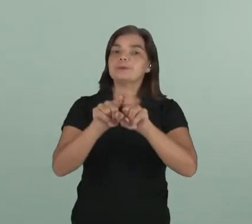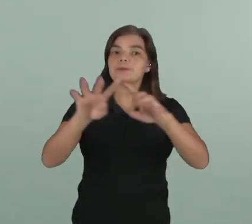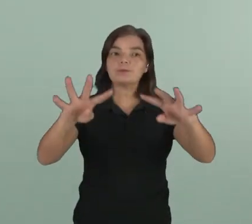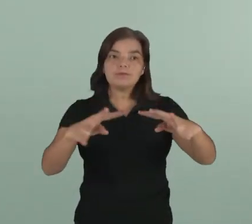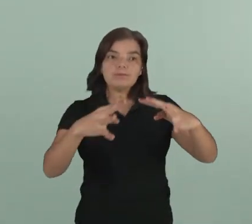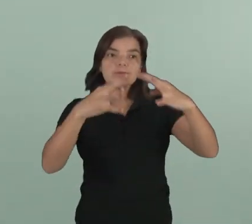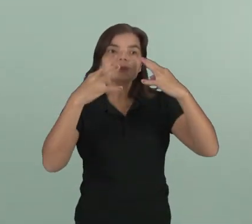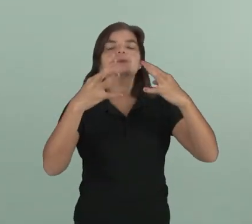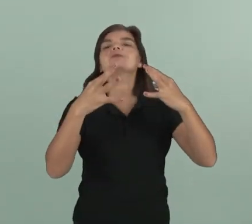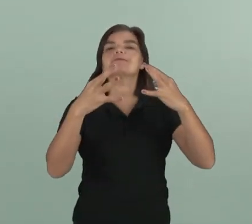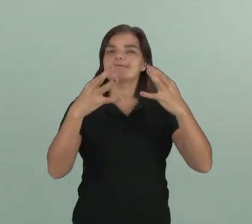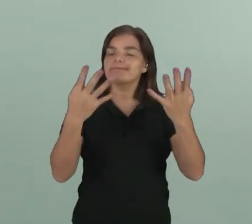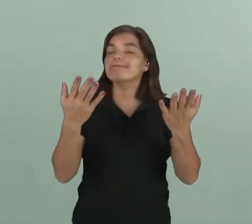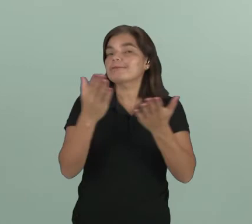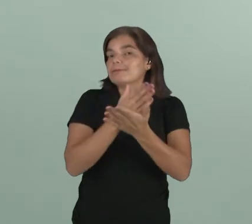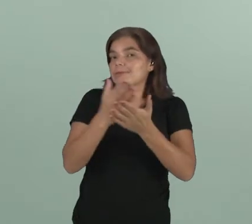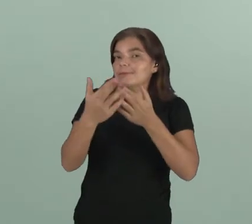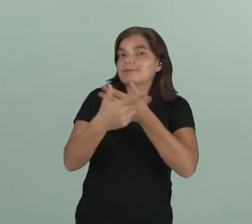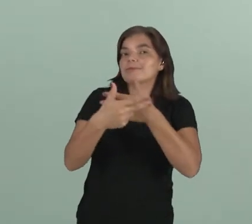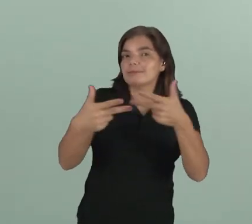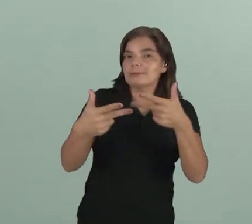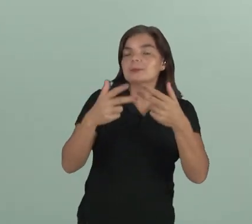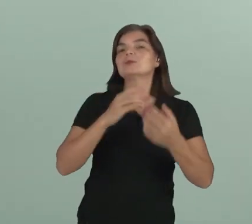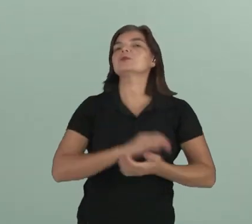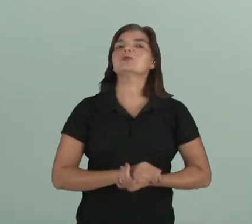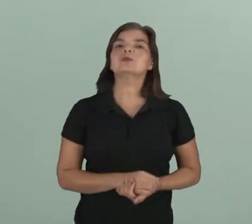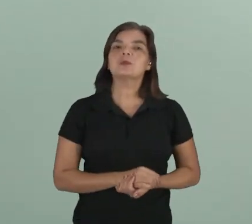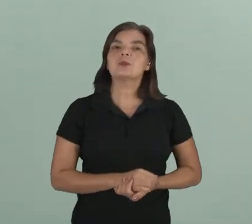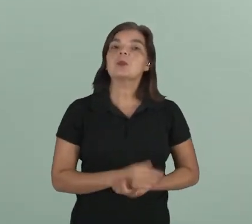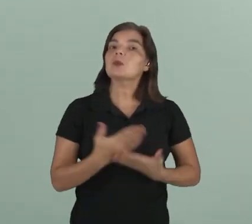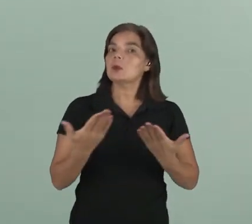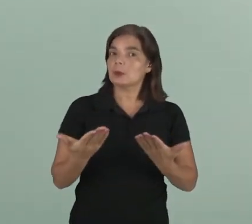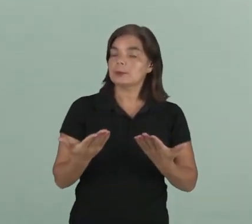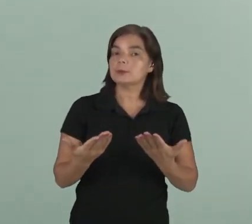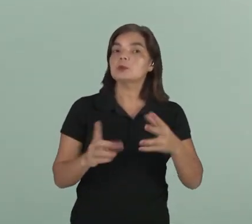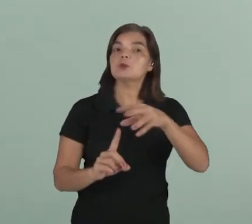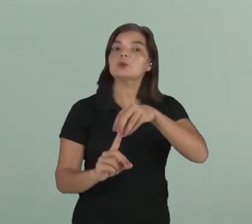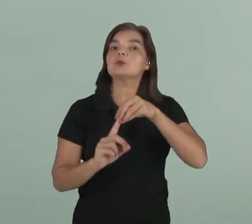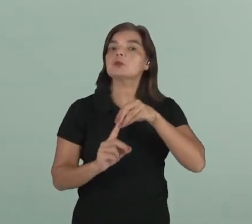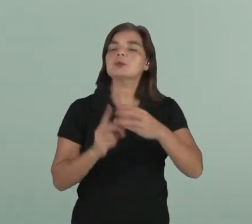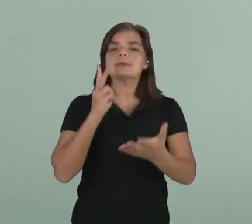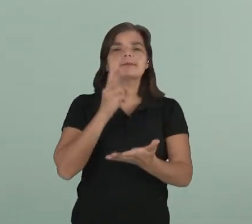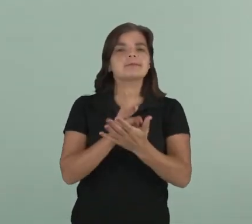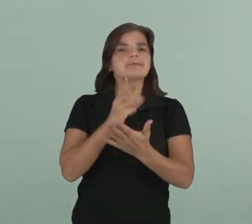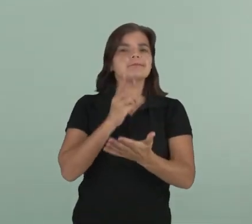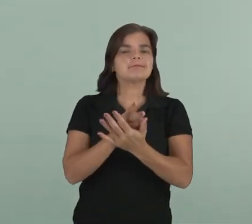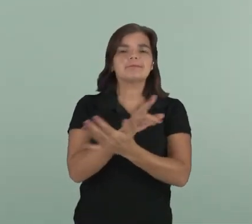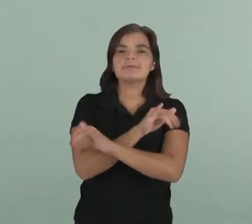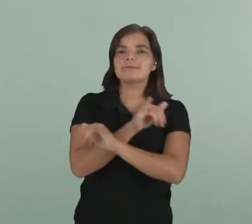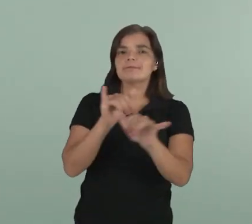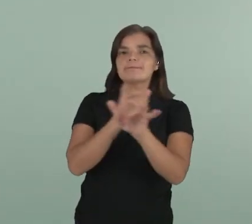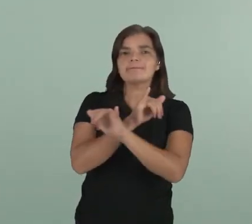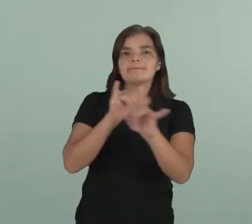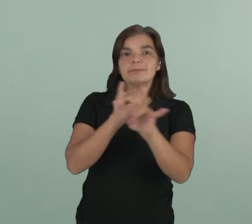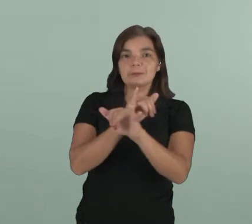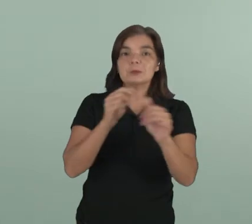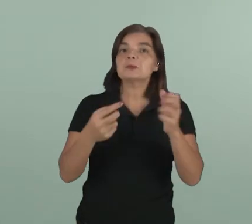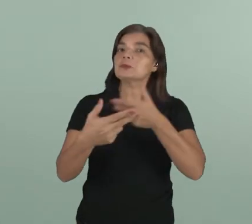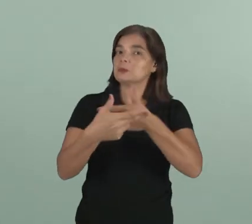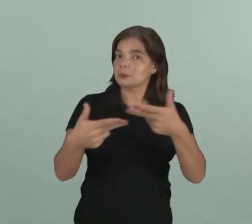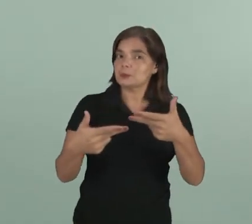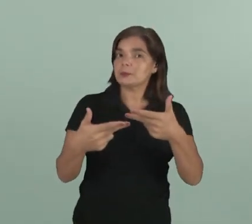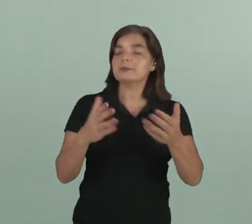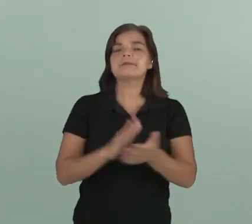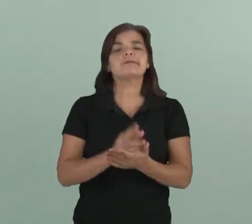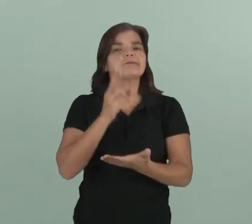chamam a atenção a determinadas mercadorias. E a finalidade é sempre propagar um determinado